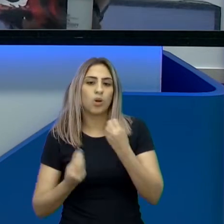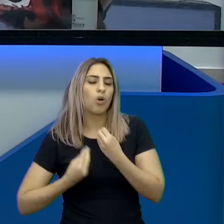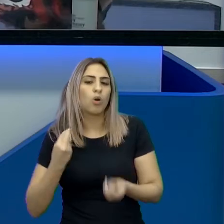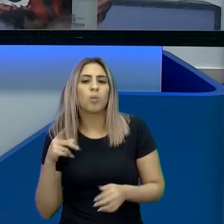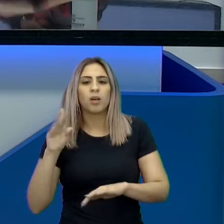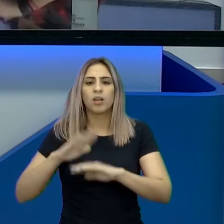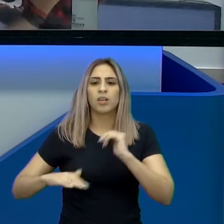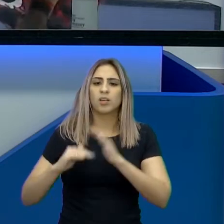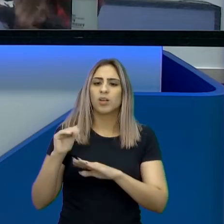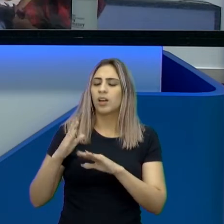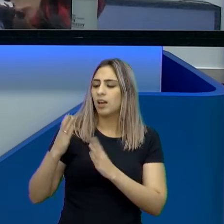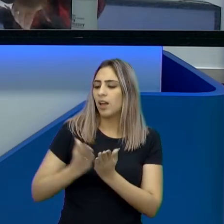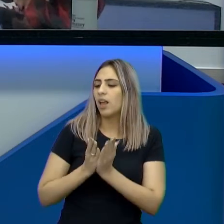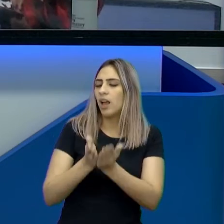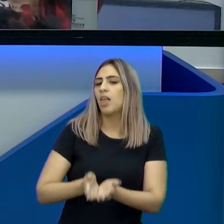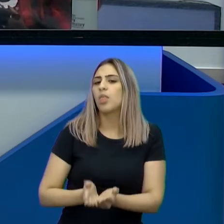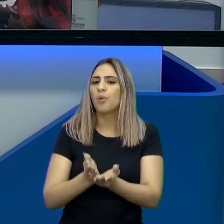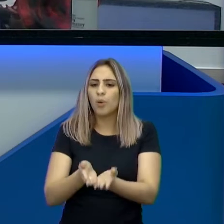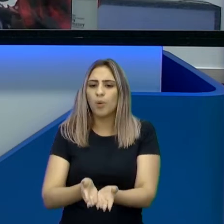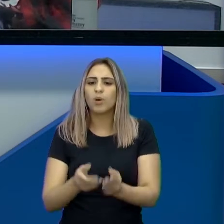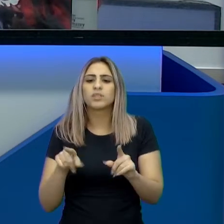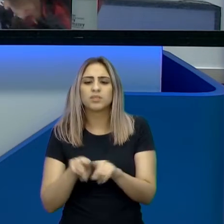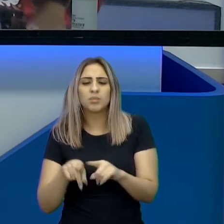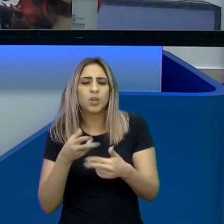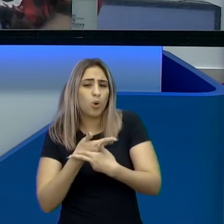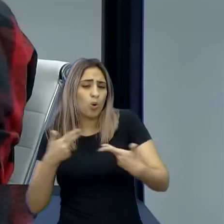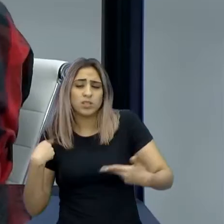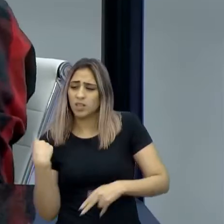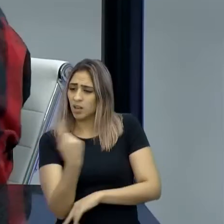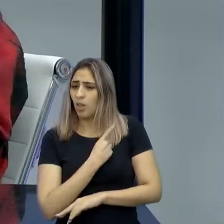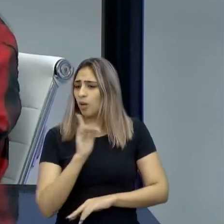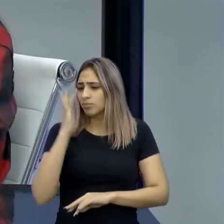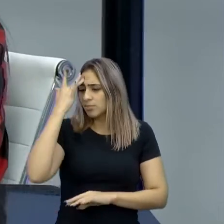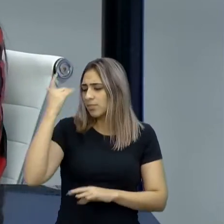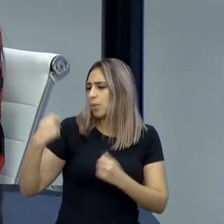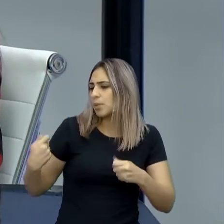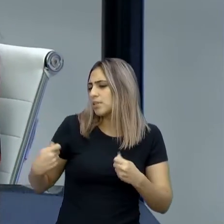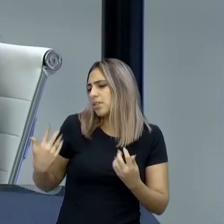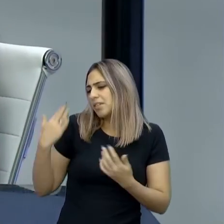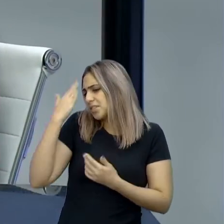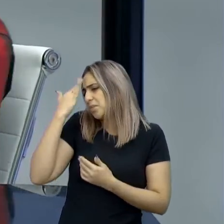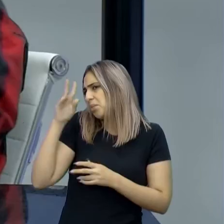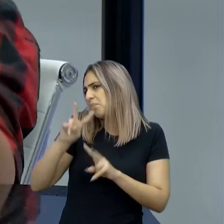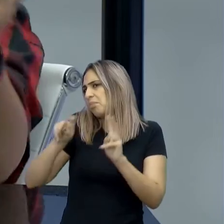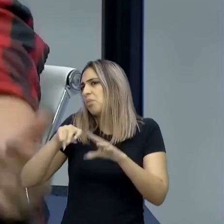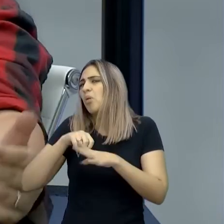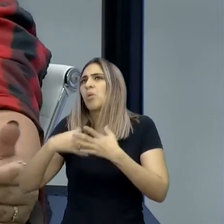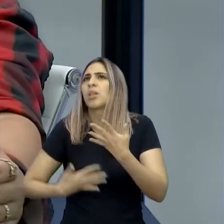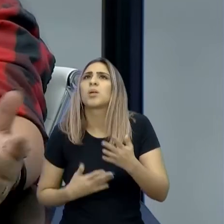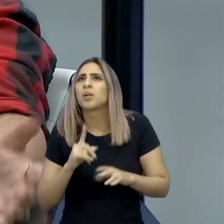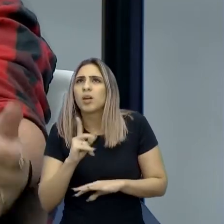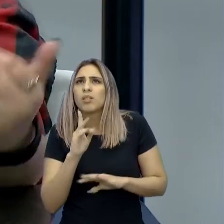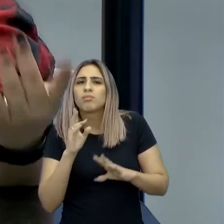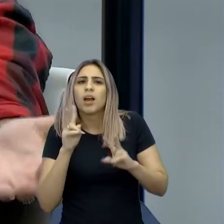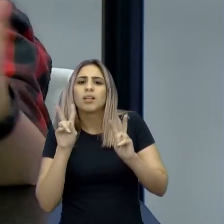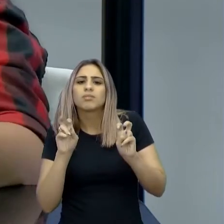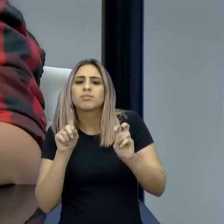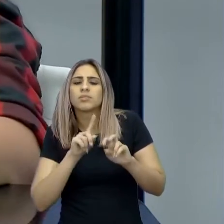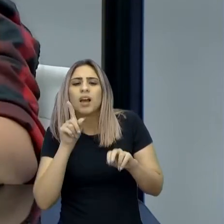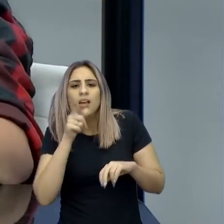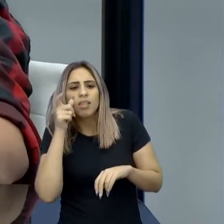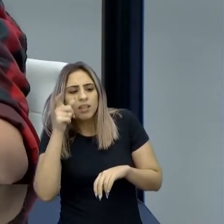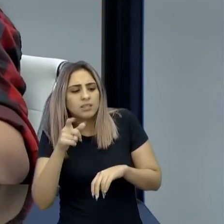eles constroem as canoas. Tipo, são coisas que a gente não, vamos dizer, não precisava para o conteúdo. Mas não quer dizer que não tenha sido